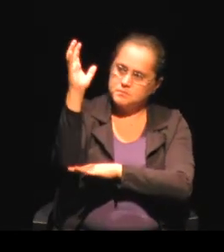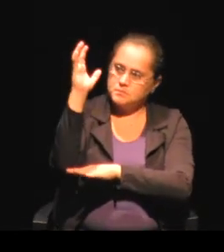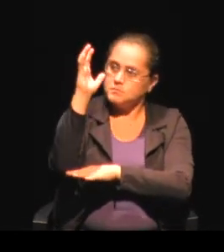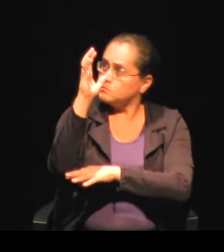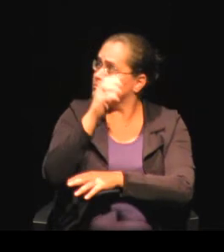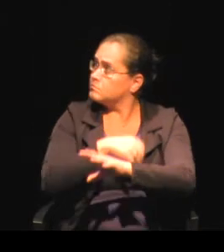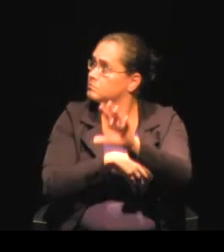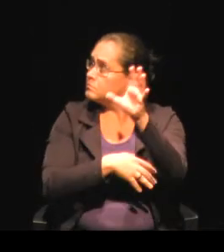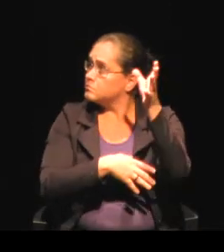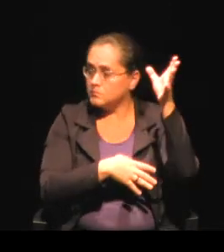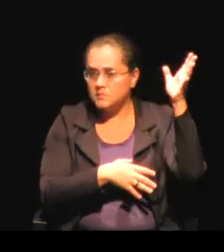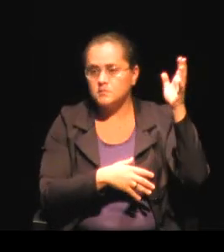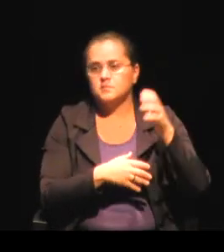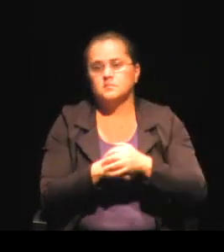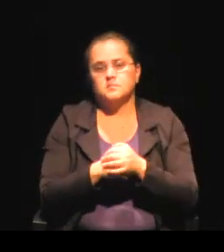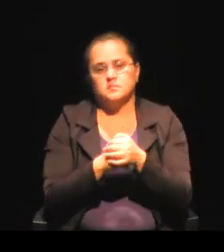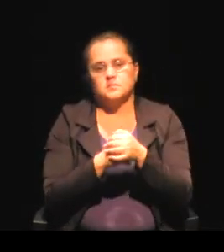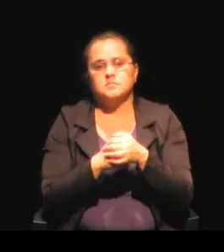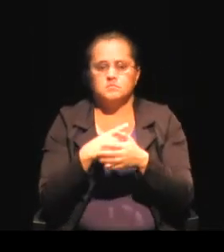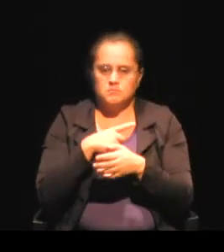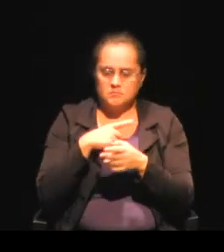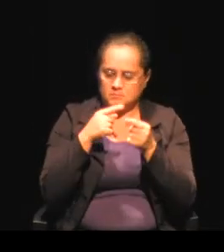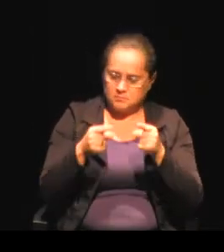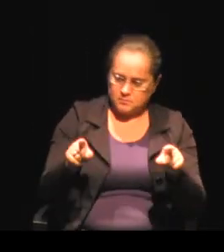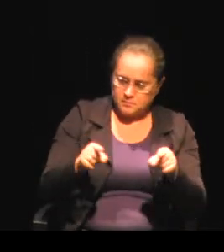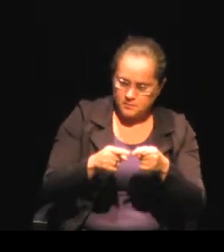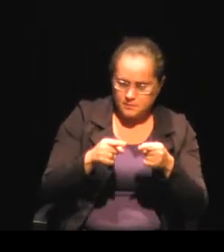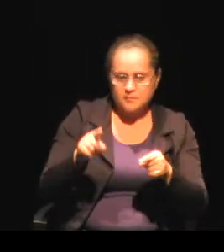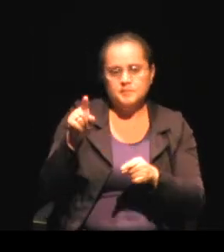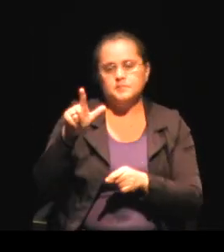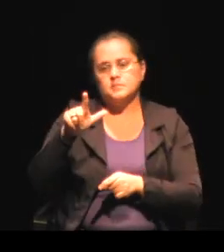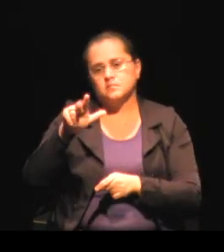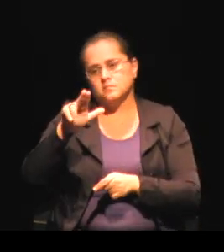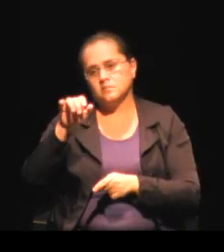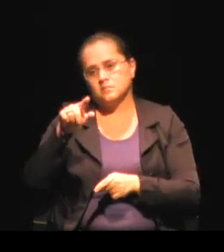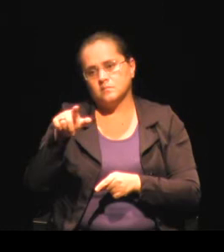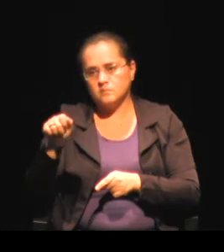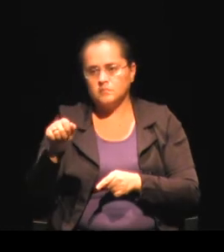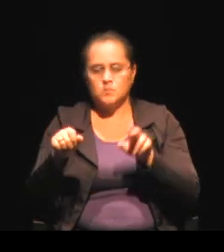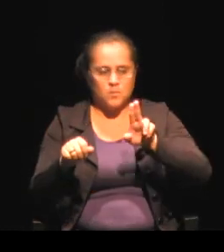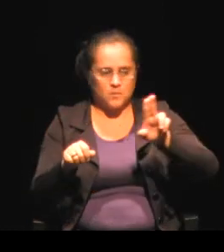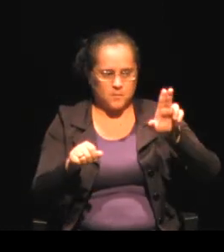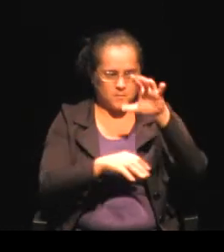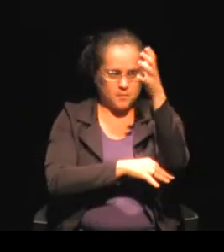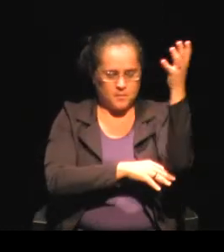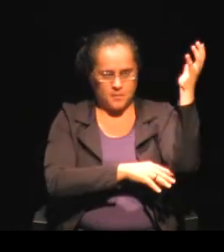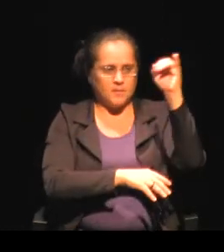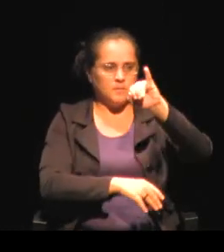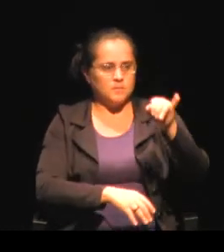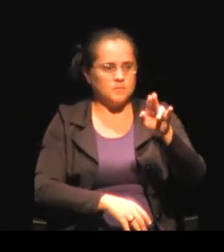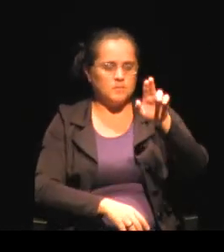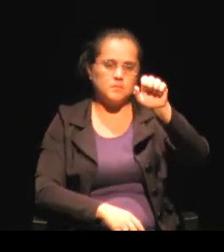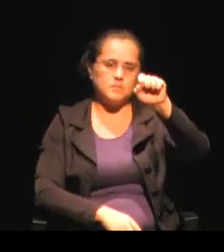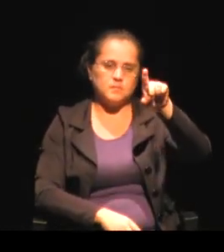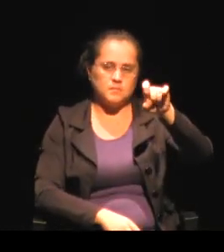Esse é uma árvore constante em muitas músicas do Luiz Gonzaga, é um juazeiro que foi transplantado da cidade,